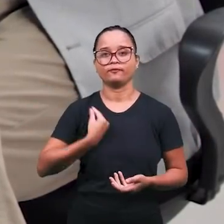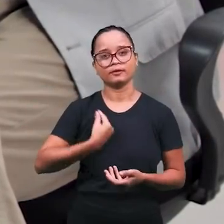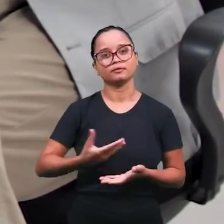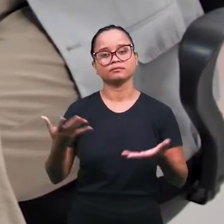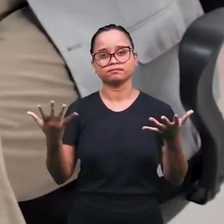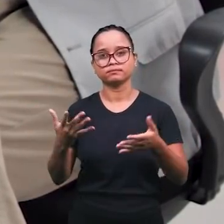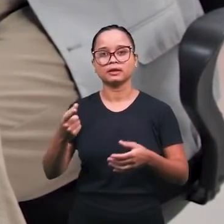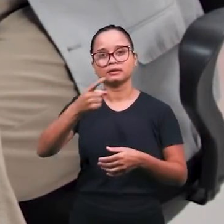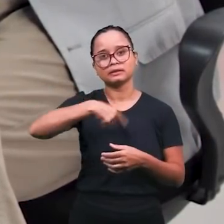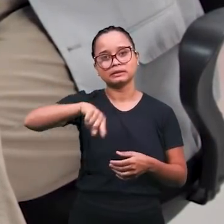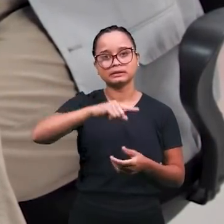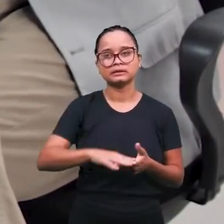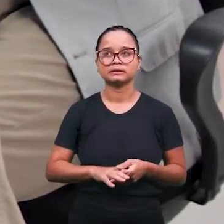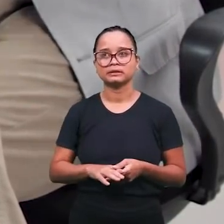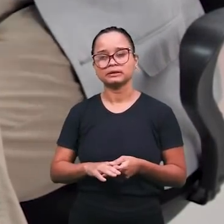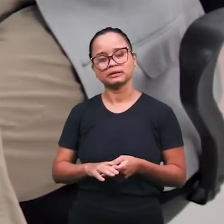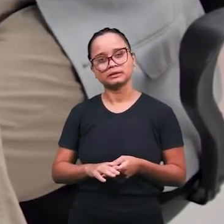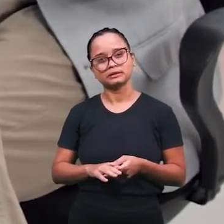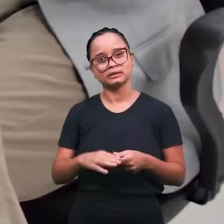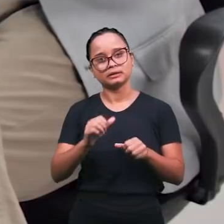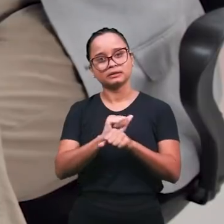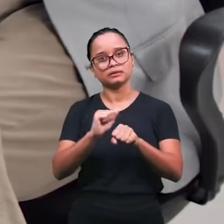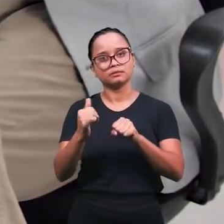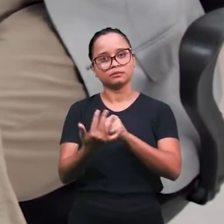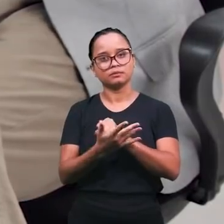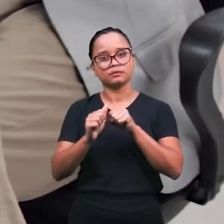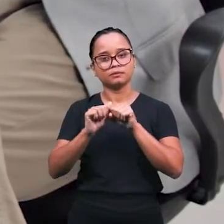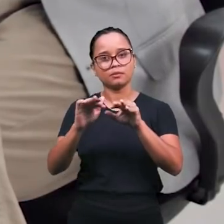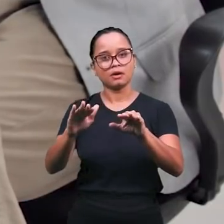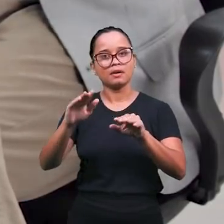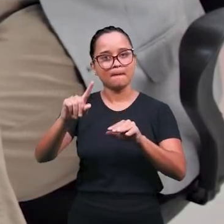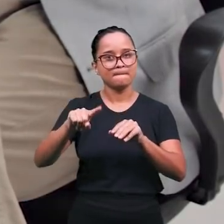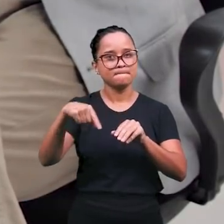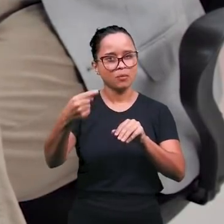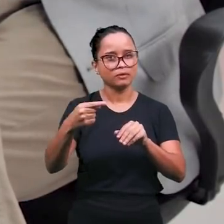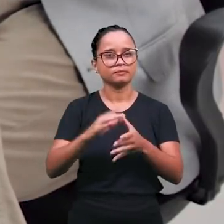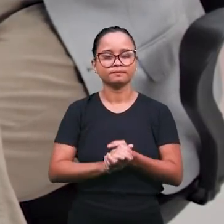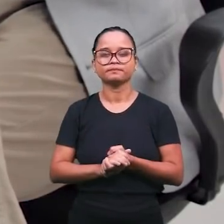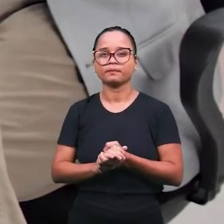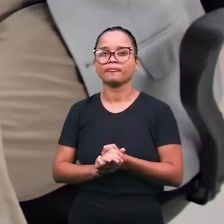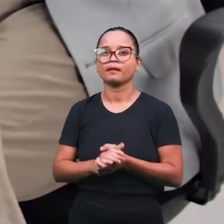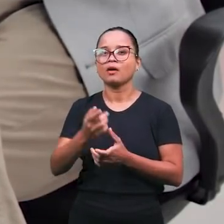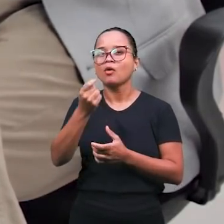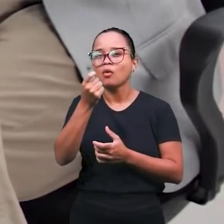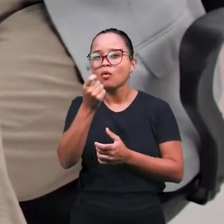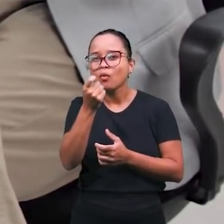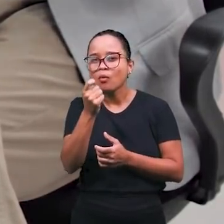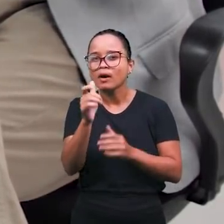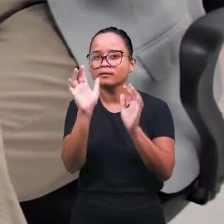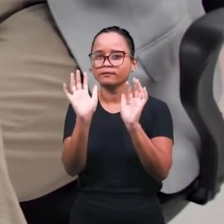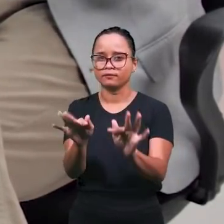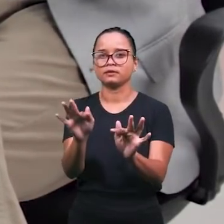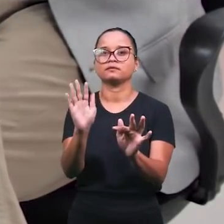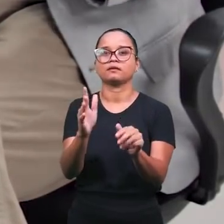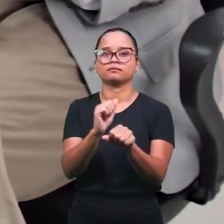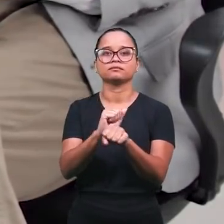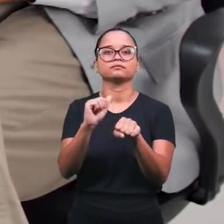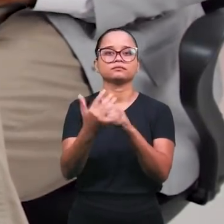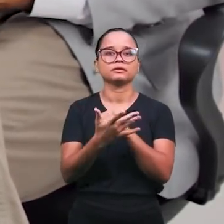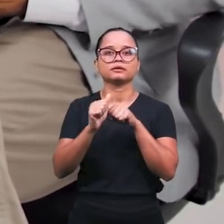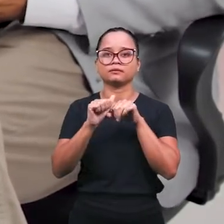até dizer pós-pandemia, porque a gente já tem a percepção de que estamos chegando nesse momento